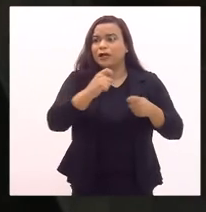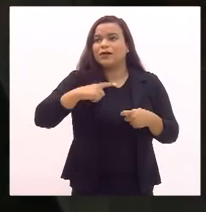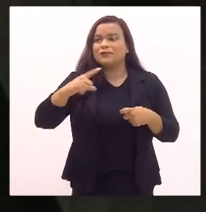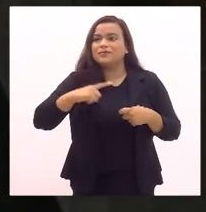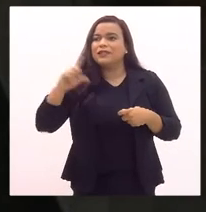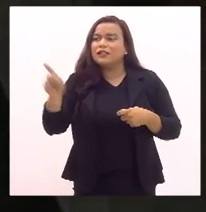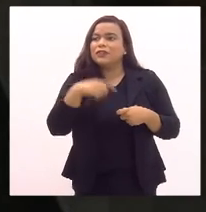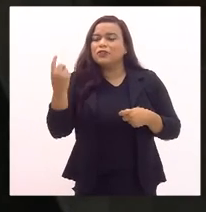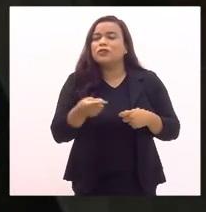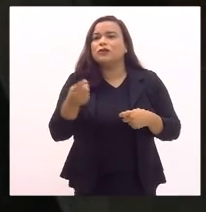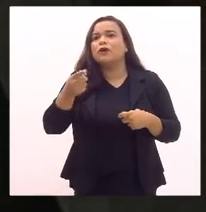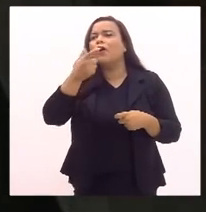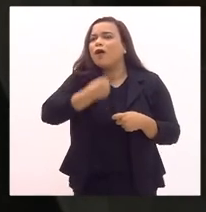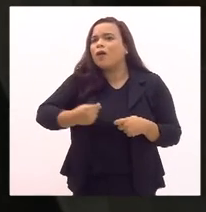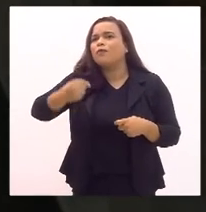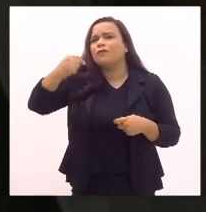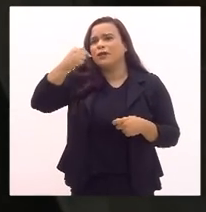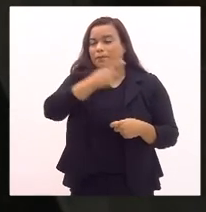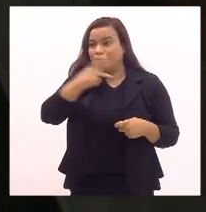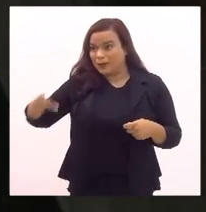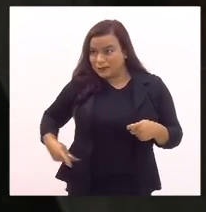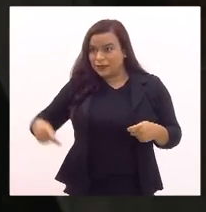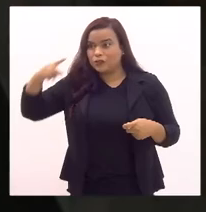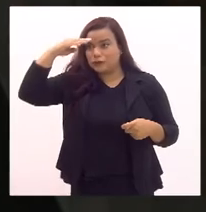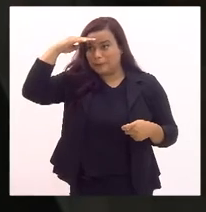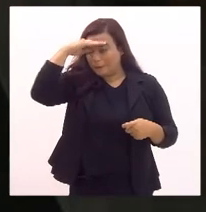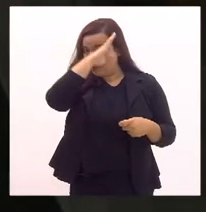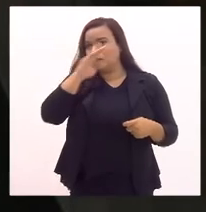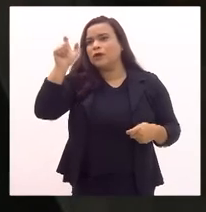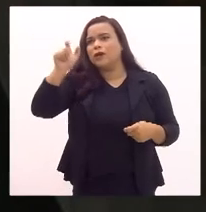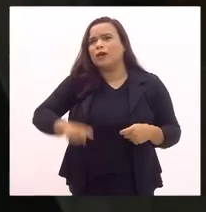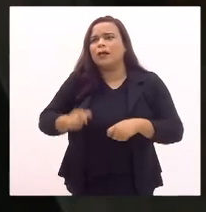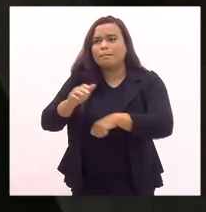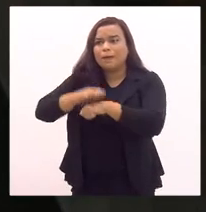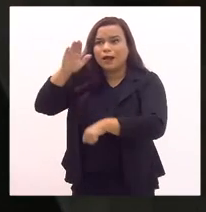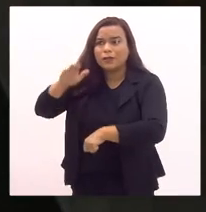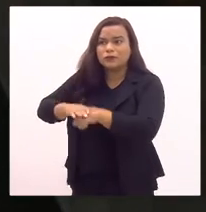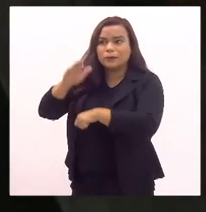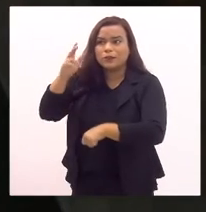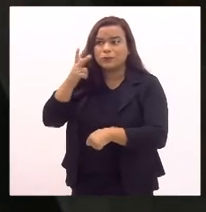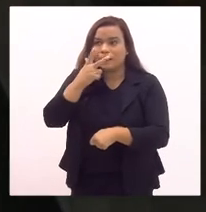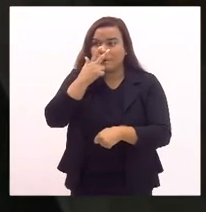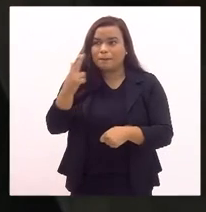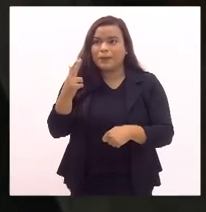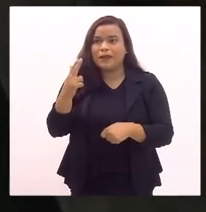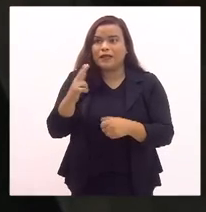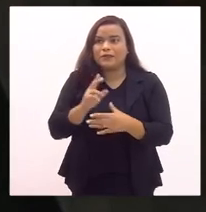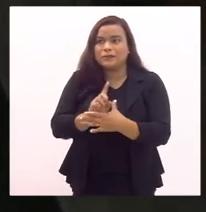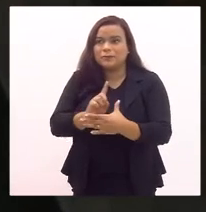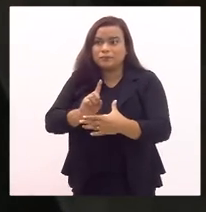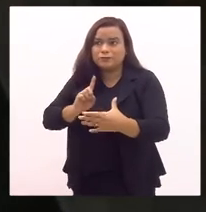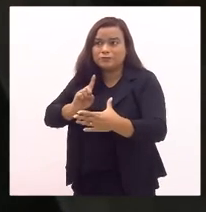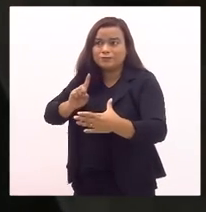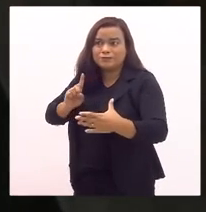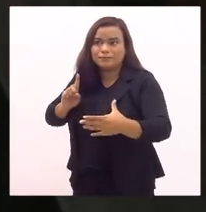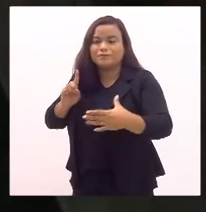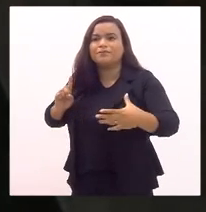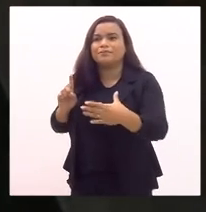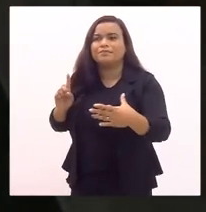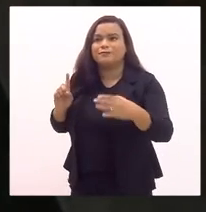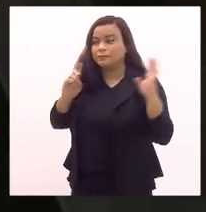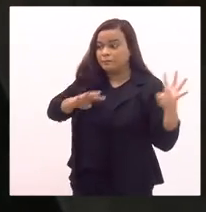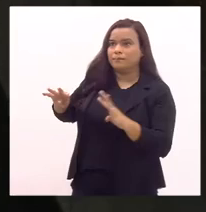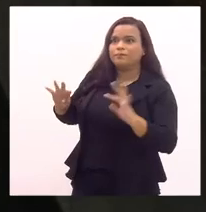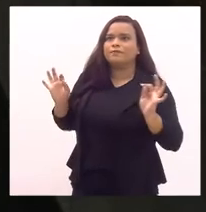coloca Jair bolsonaro cada vez mais nas cordas no canto do ringue sobretudo diante de seu projeto